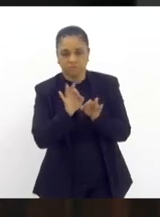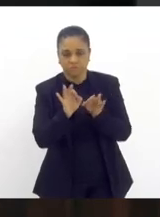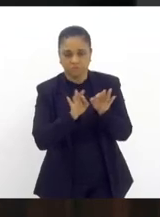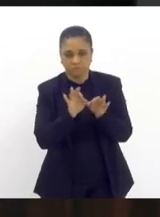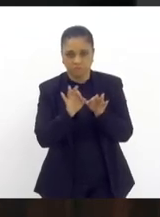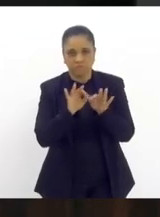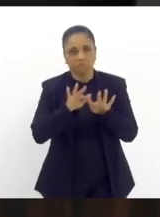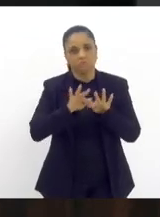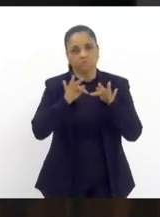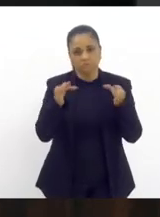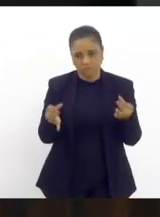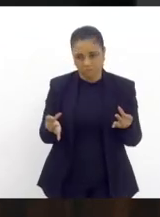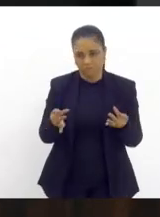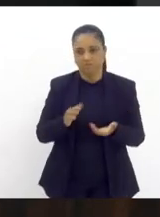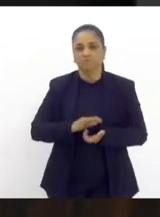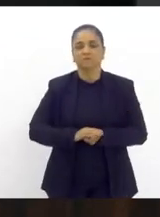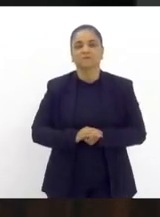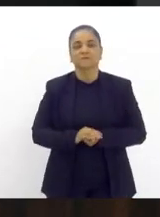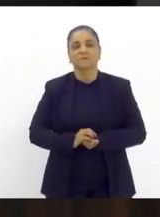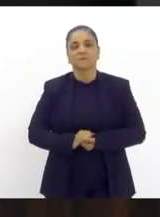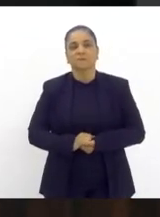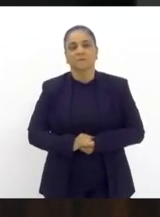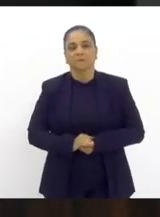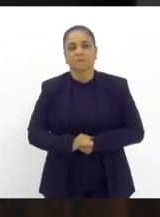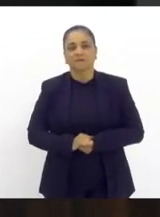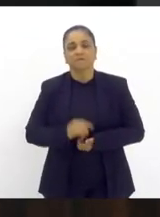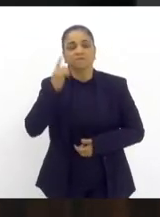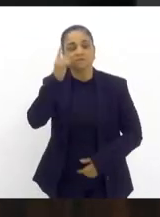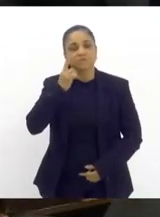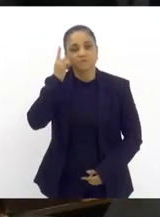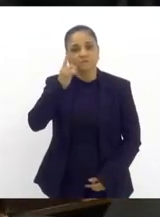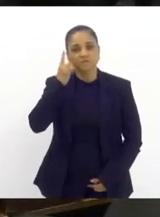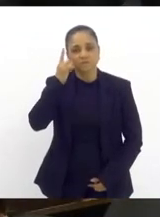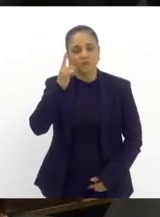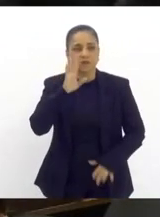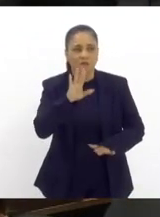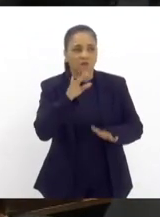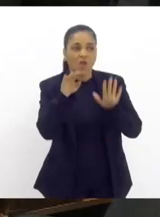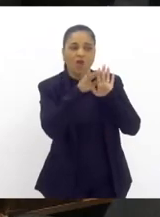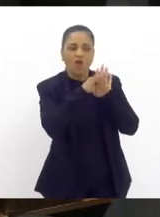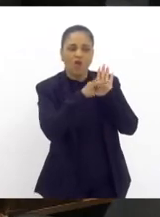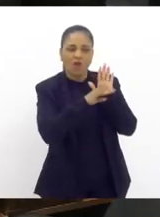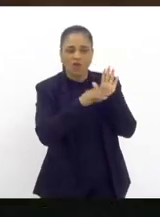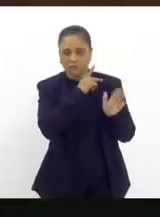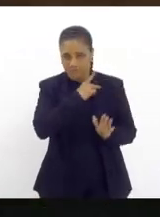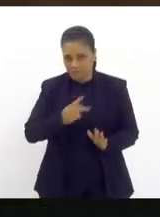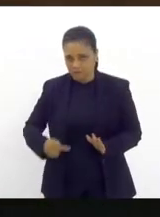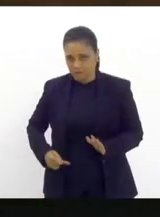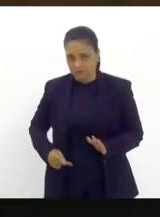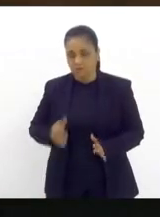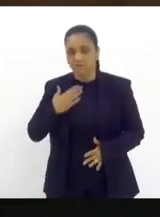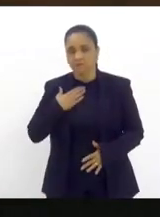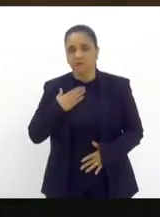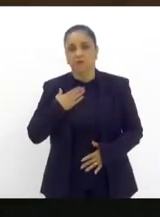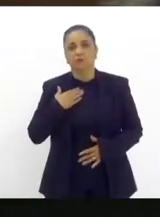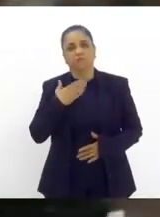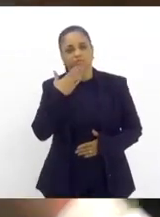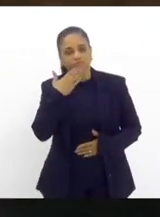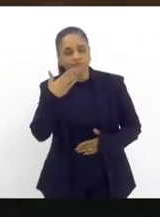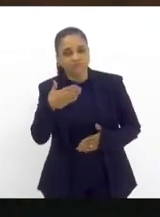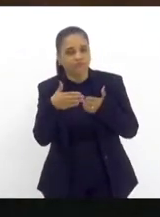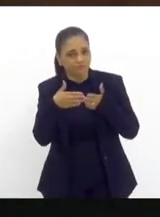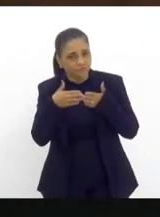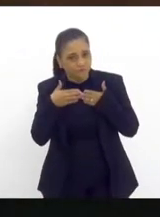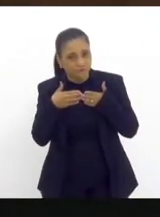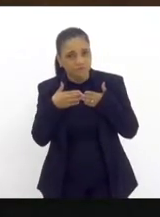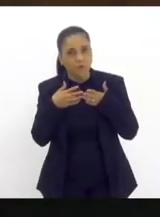simples é deputado Presidente por gentileza eu gostaria de pedir a senhora